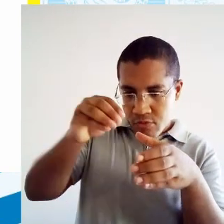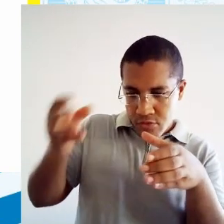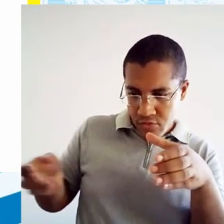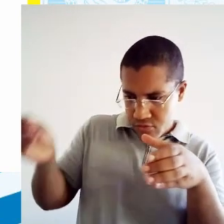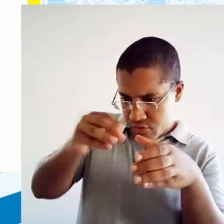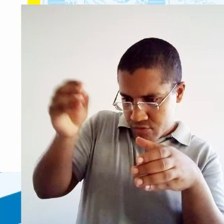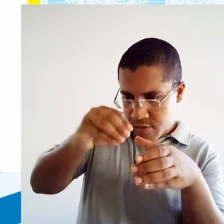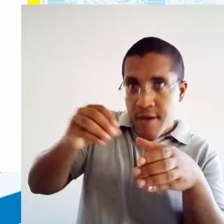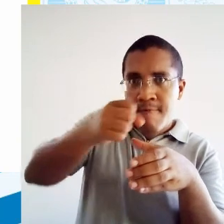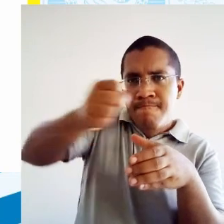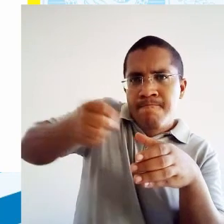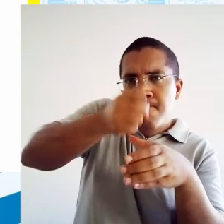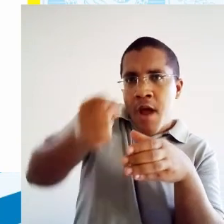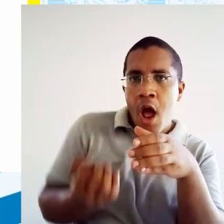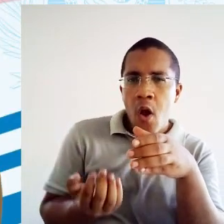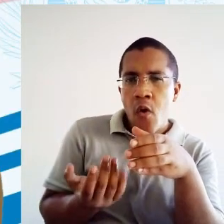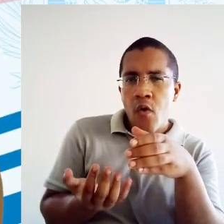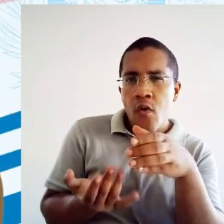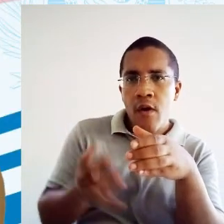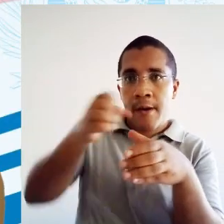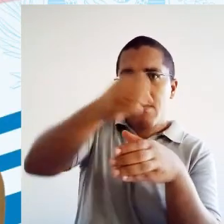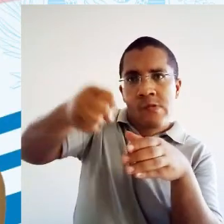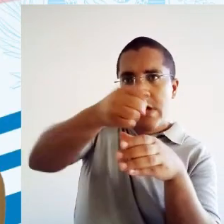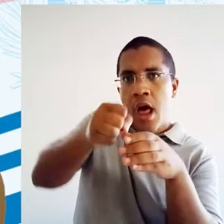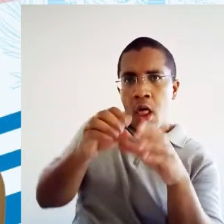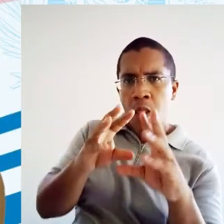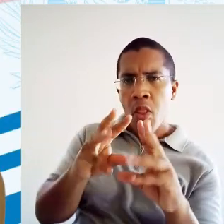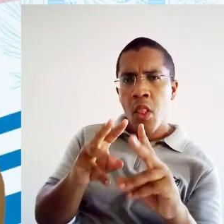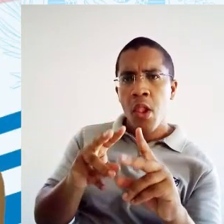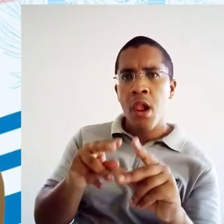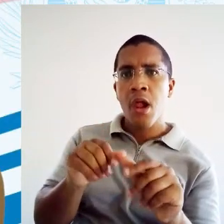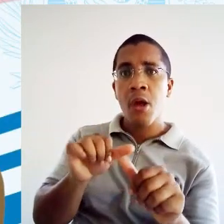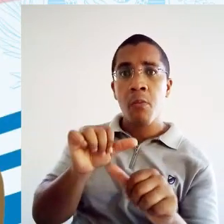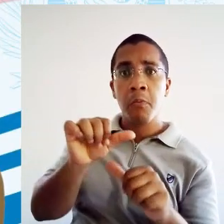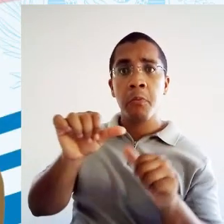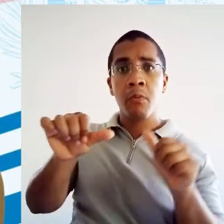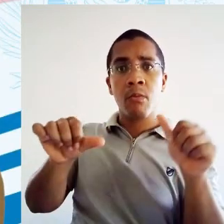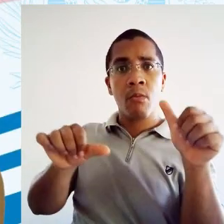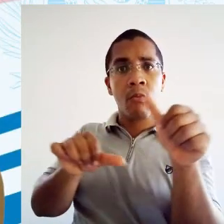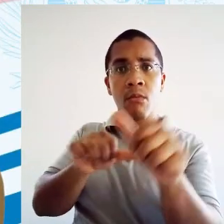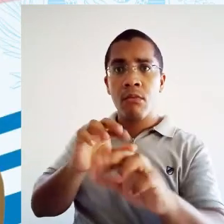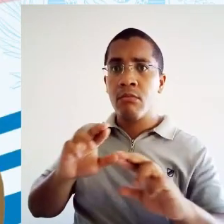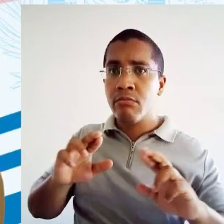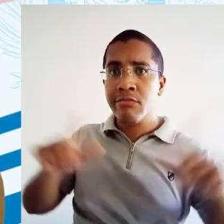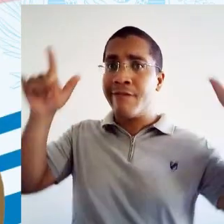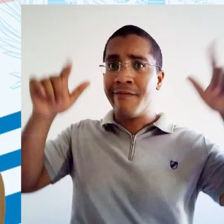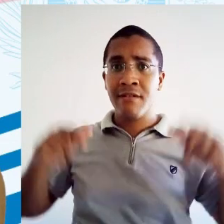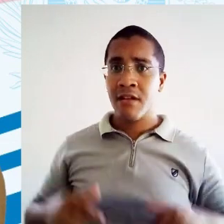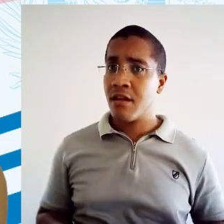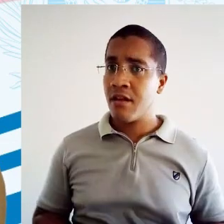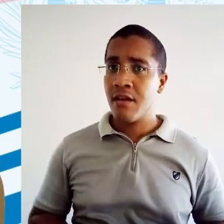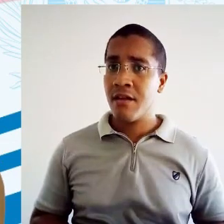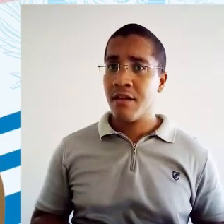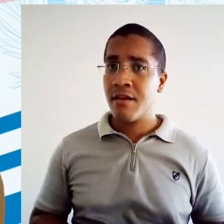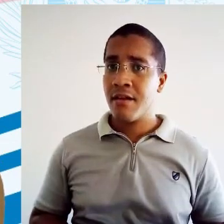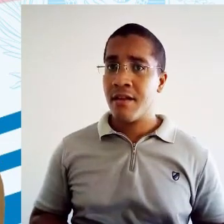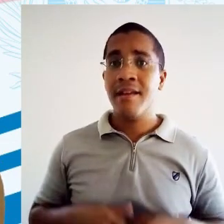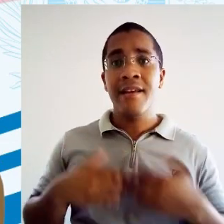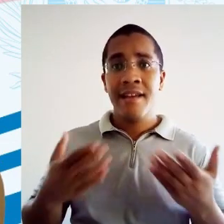sofrer aí uma interferência do calor e essa interferência do calor vai fazer com que aquele produto ele